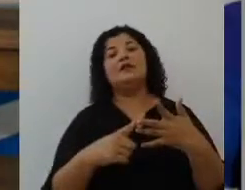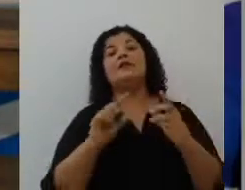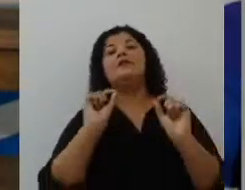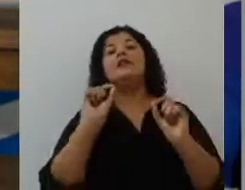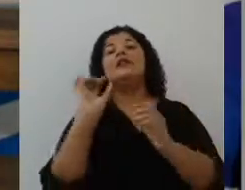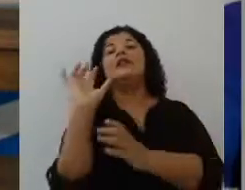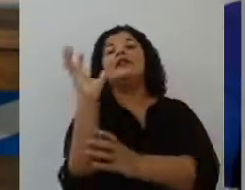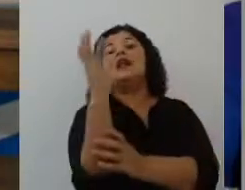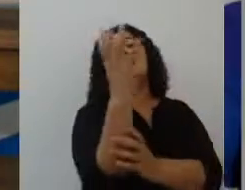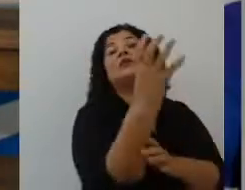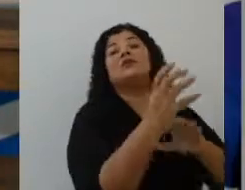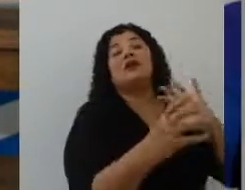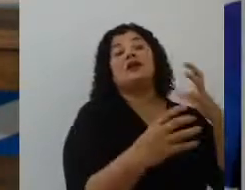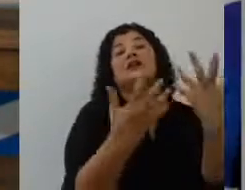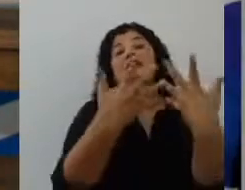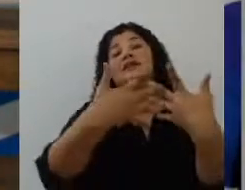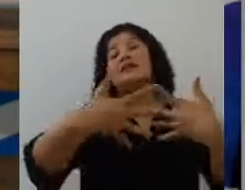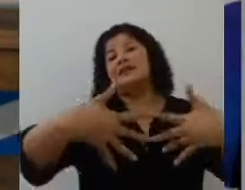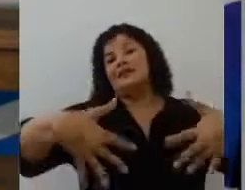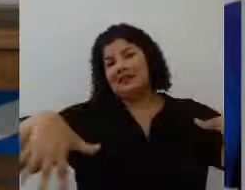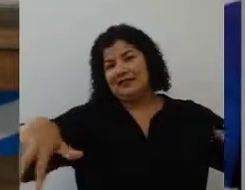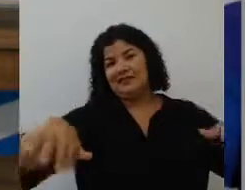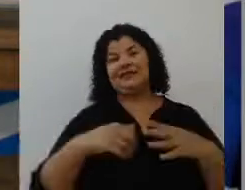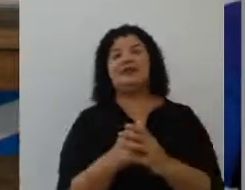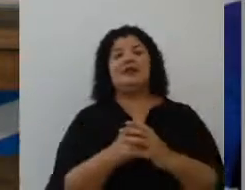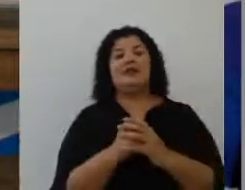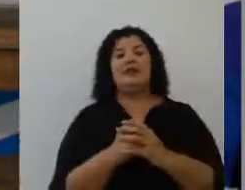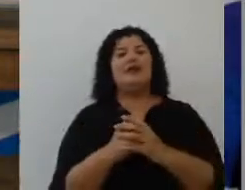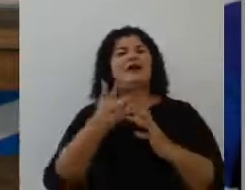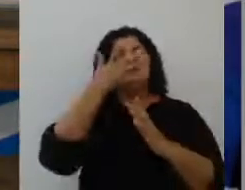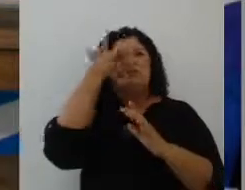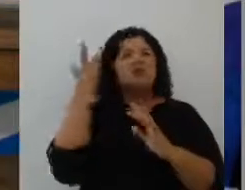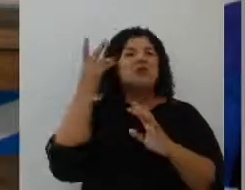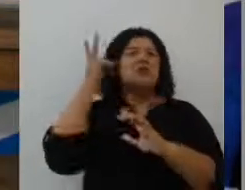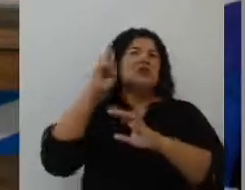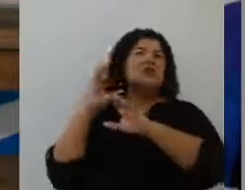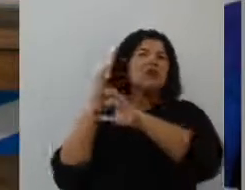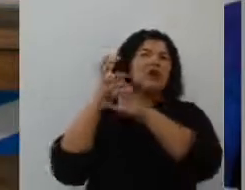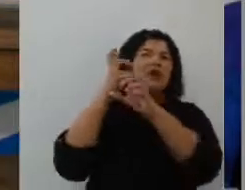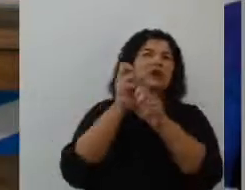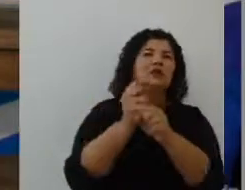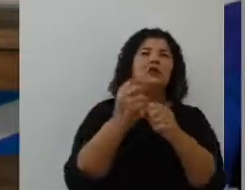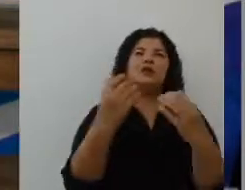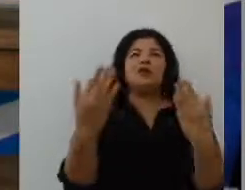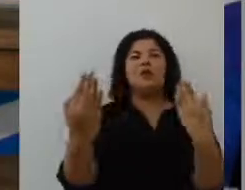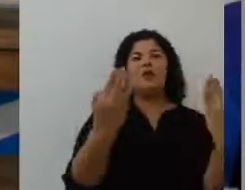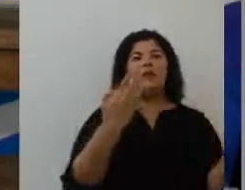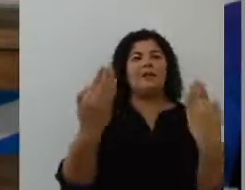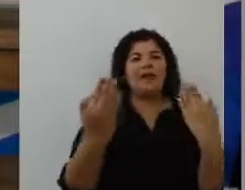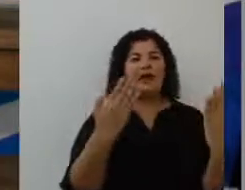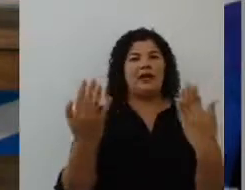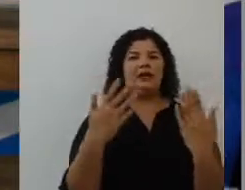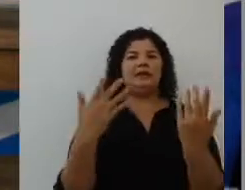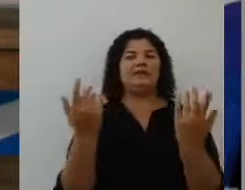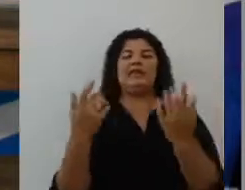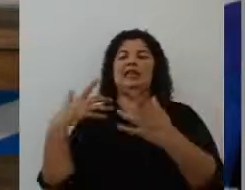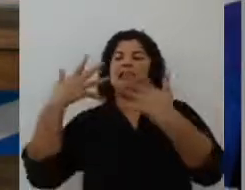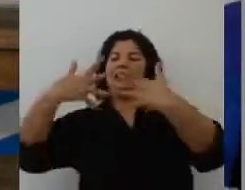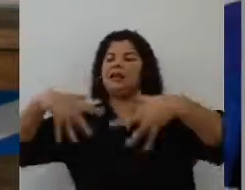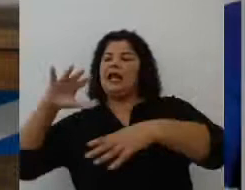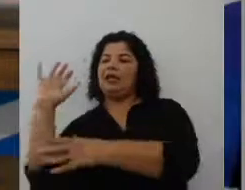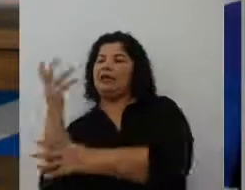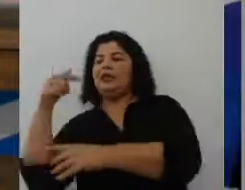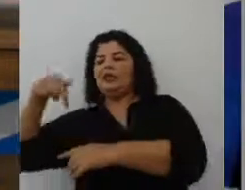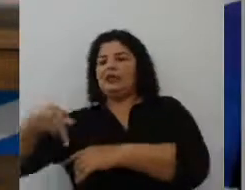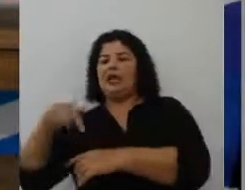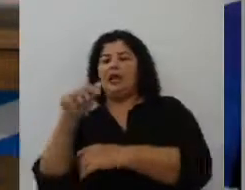natureza. Alguns historiadores da literatura falam que se você compara a natureza no arcadismo com a